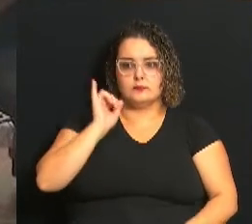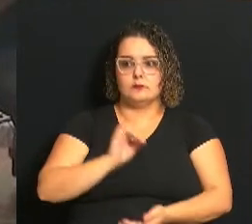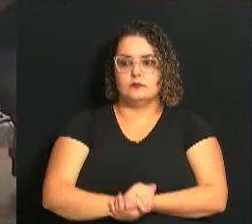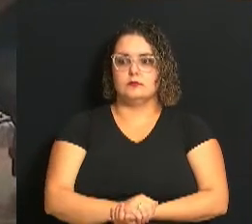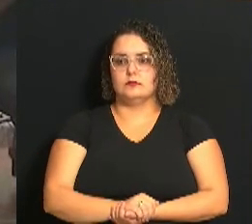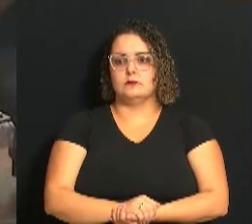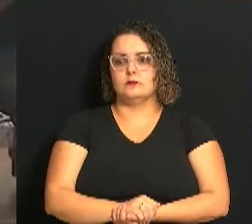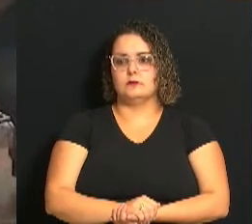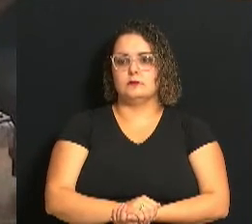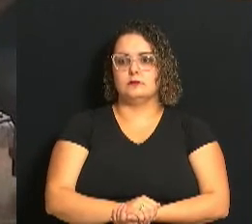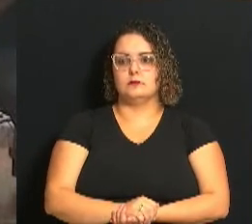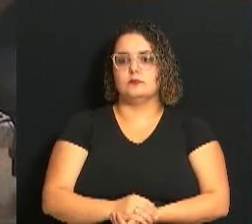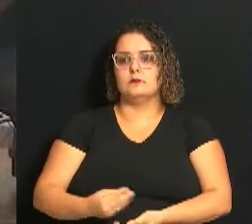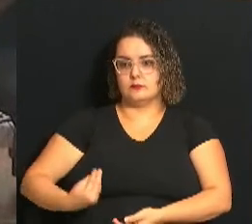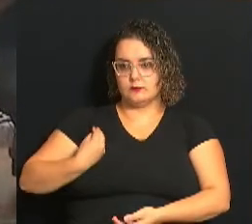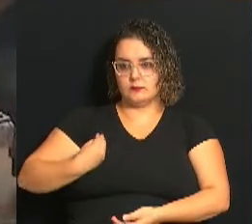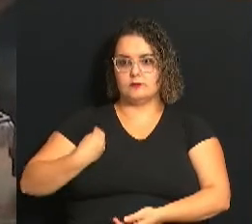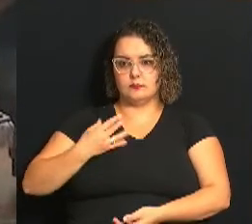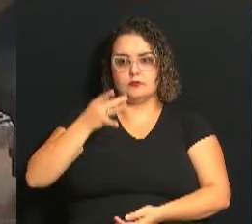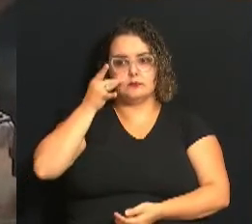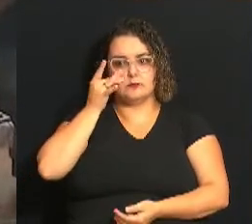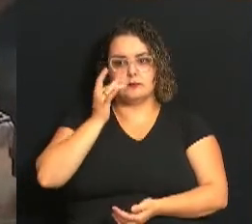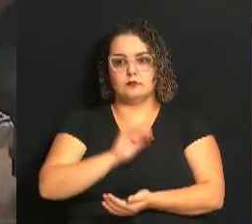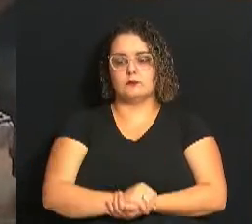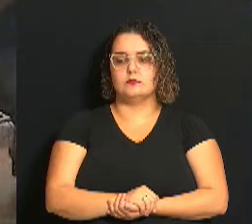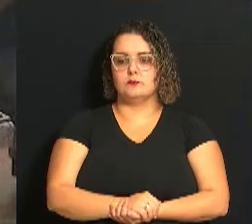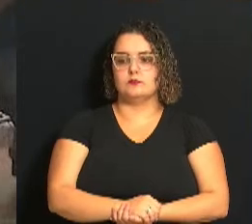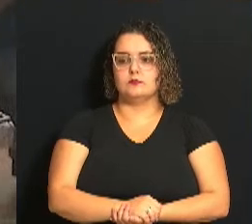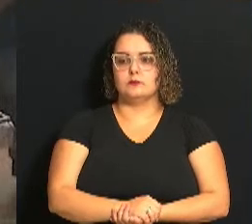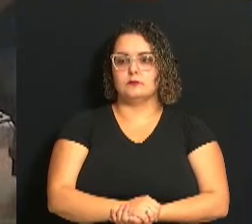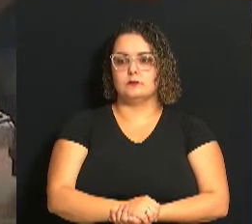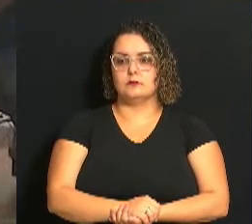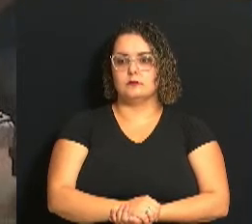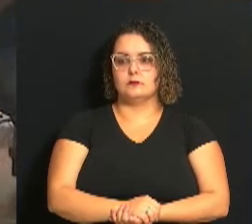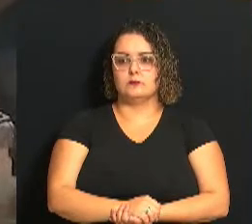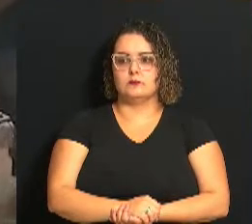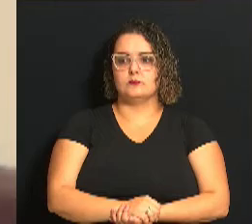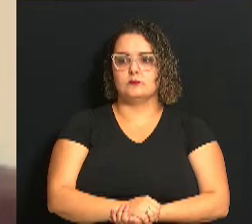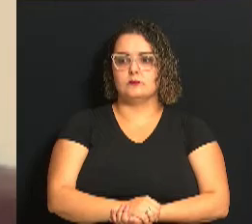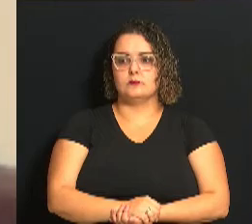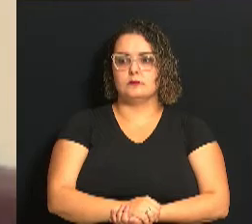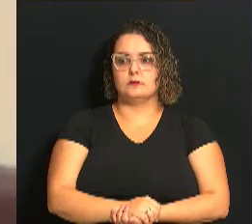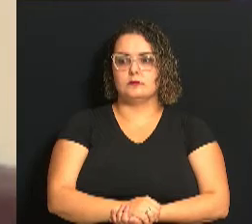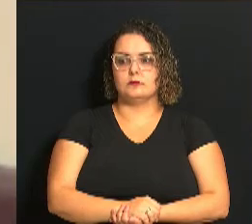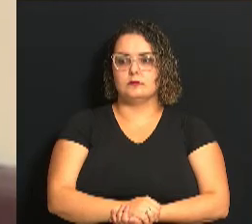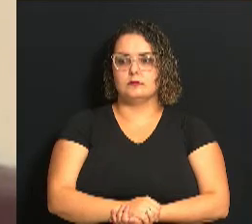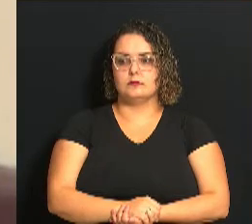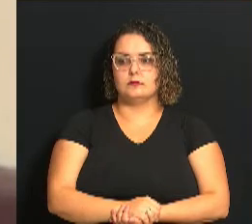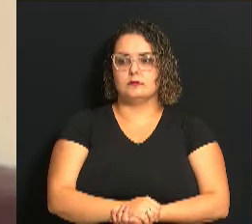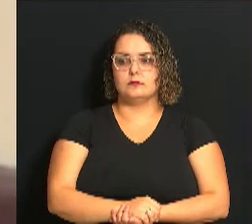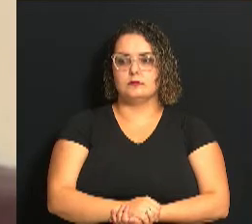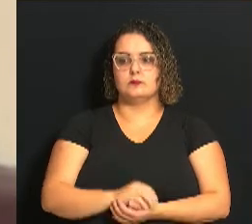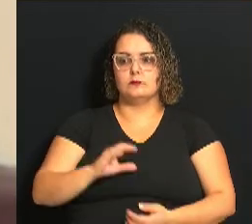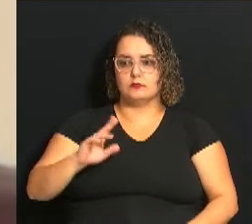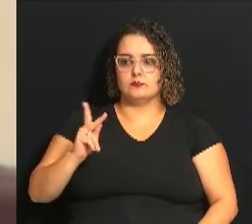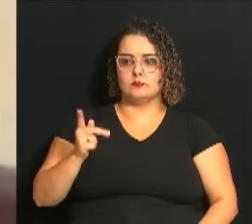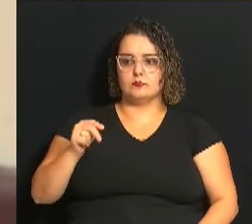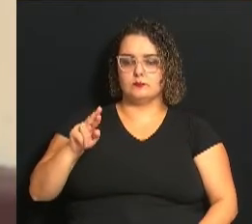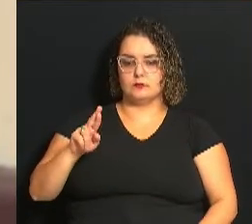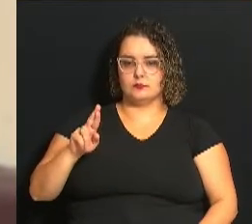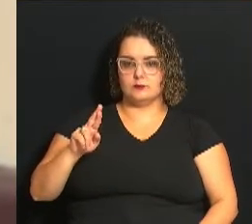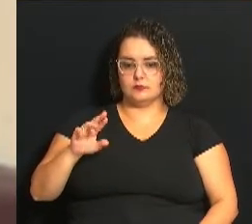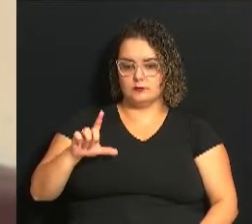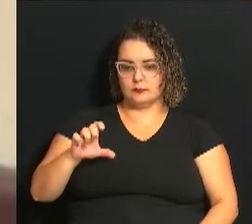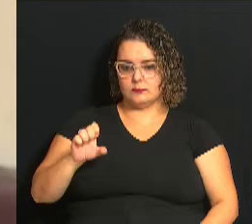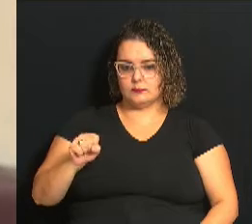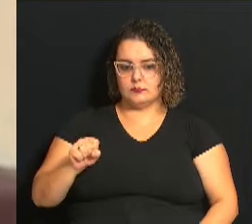aos demais aqui que estão presentes. Bom, o Charles já colocou aí muito bem aí